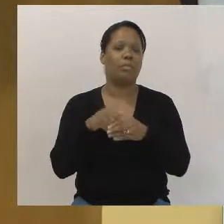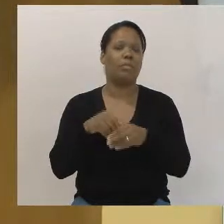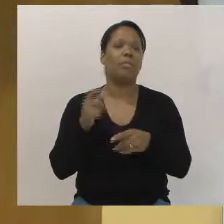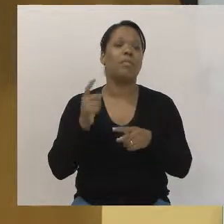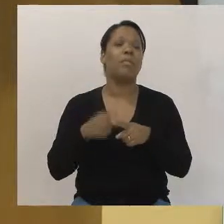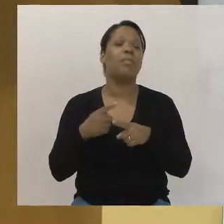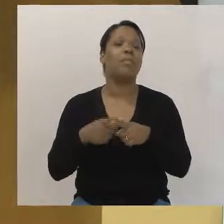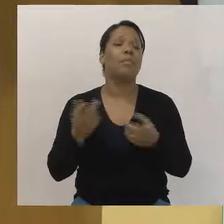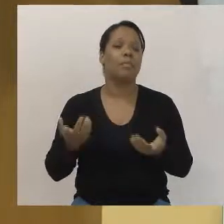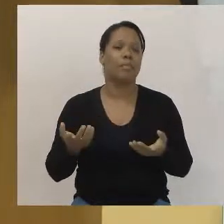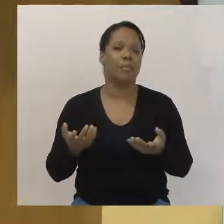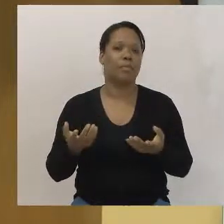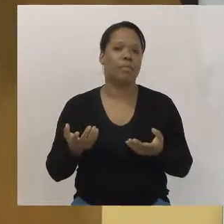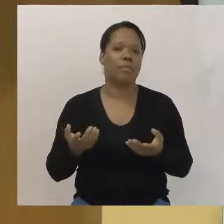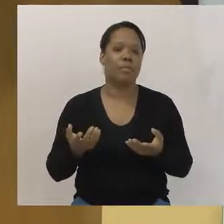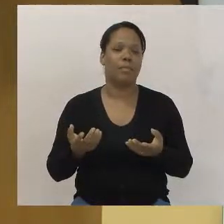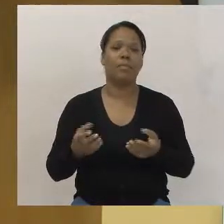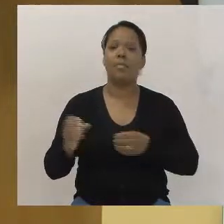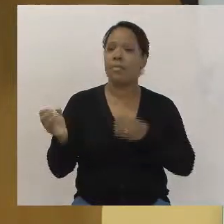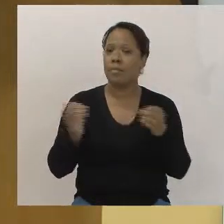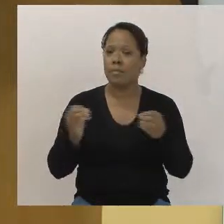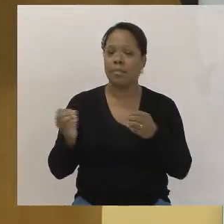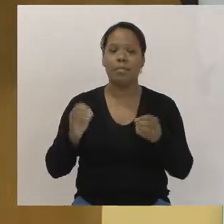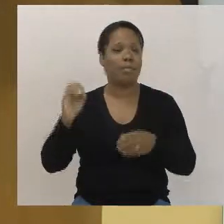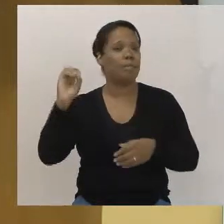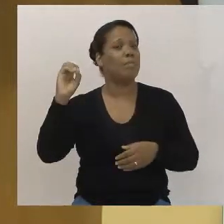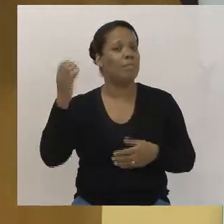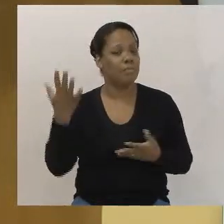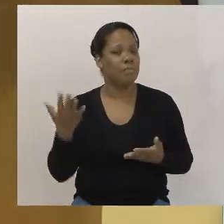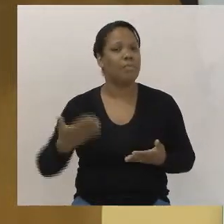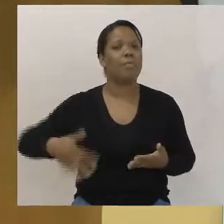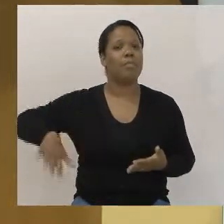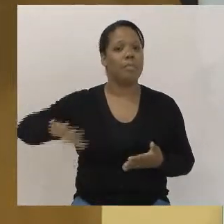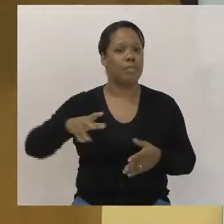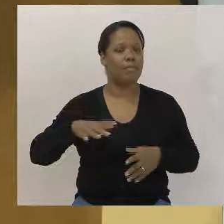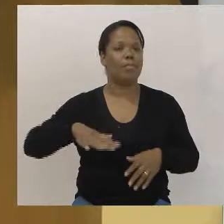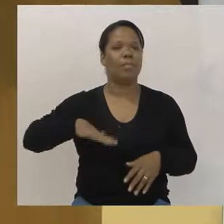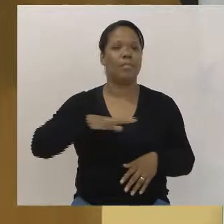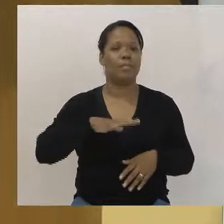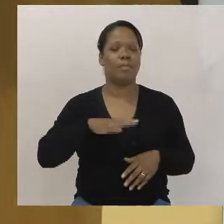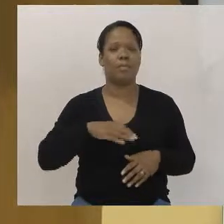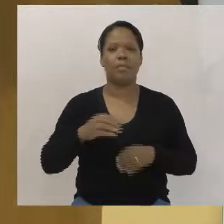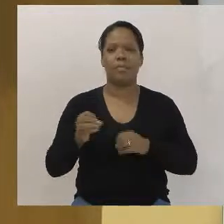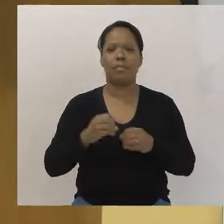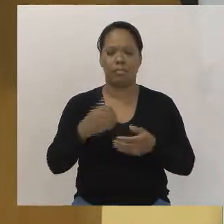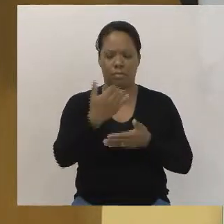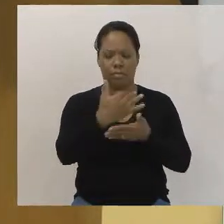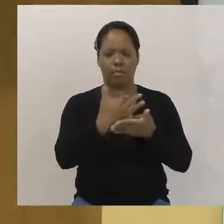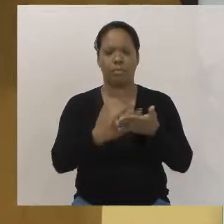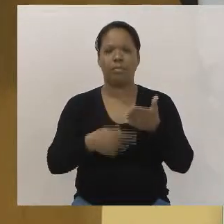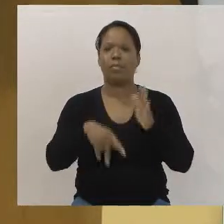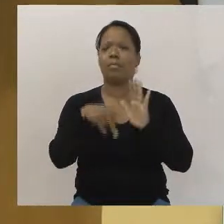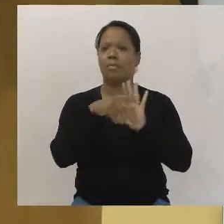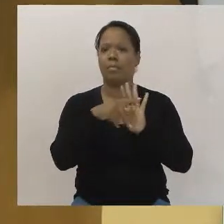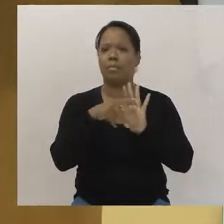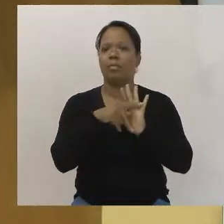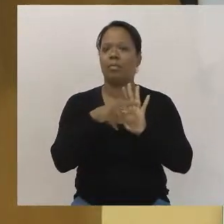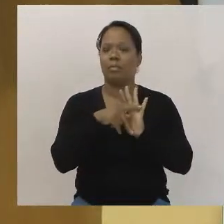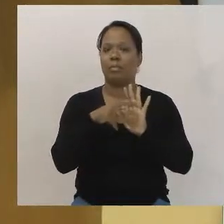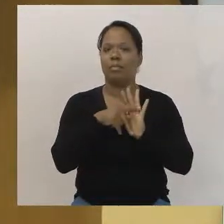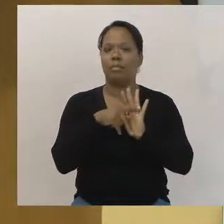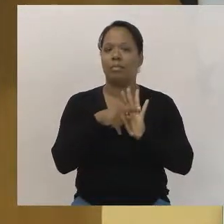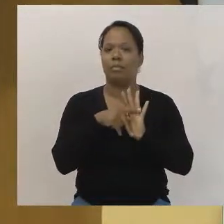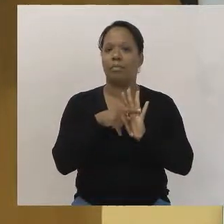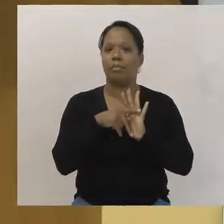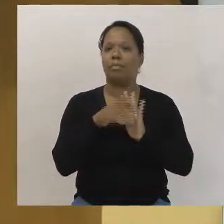é pra fazer a obra na cidade e as obras está aqui nesse projeto tive que no dia pública que